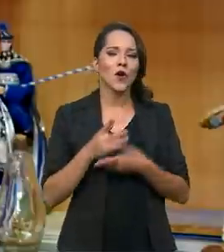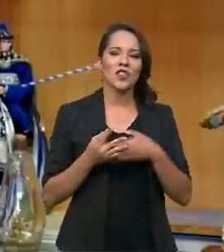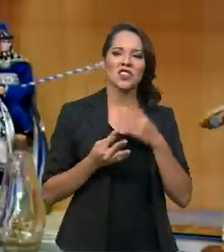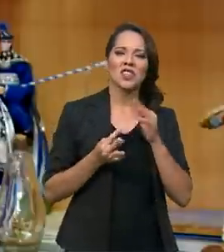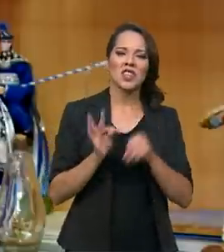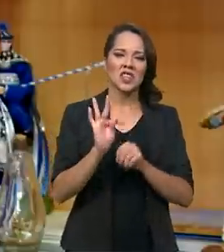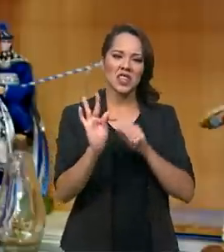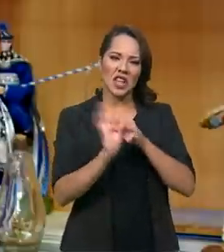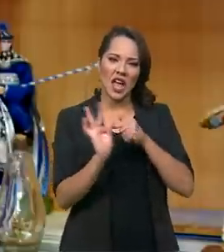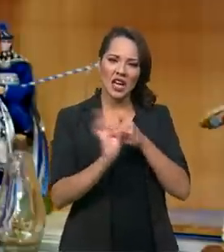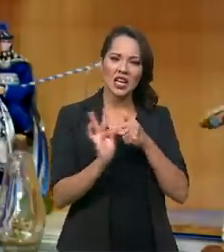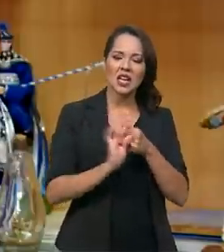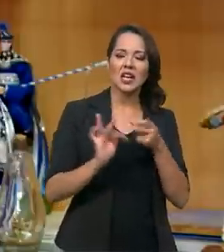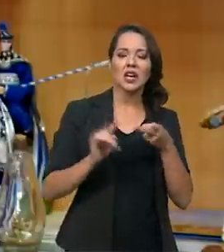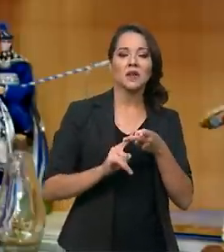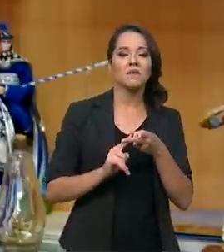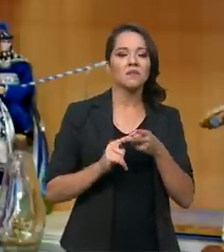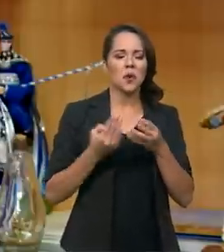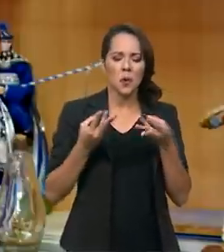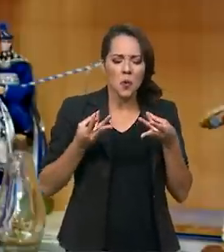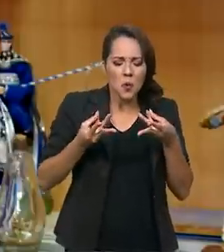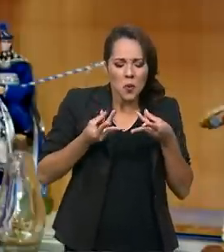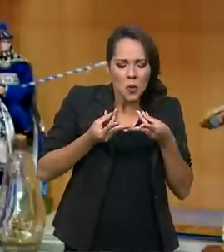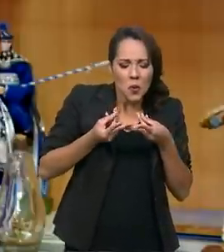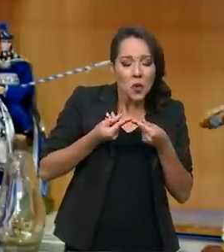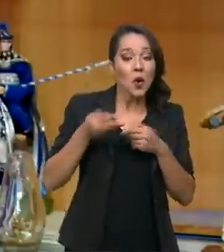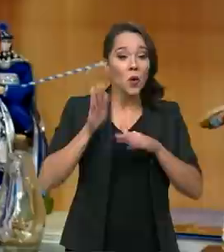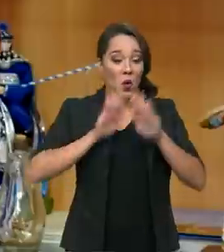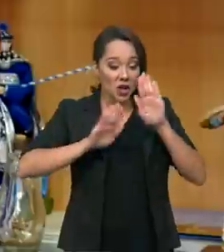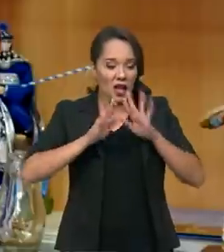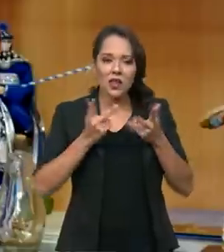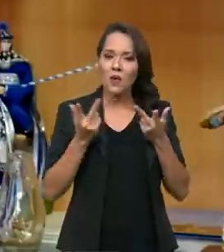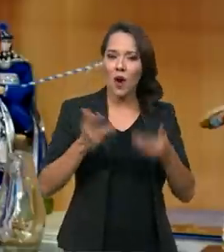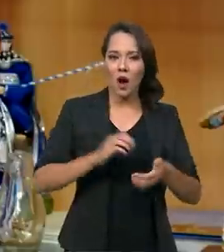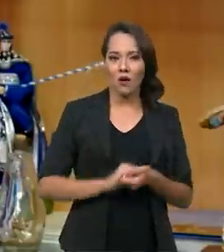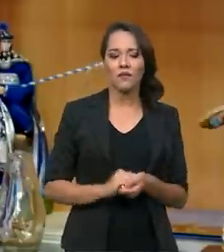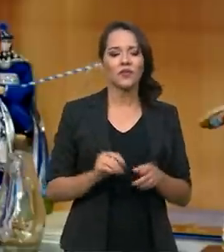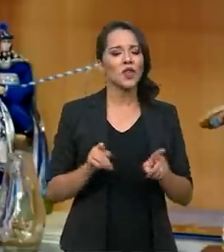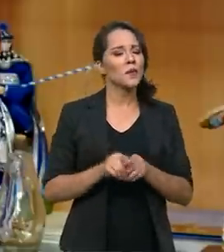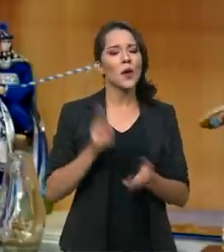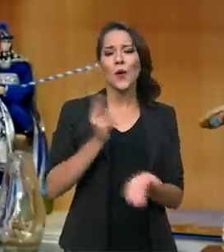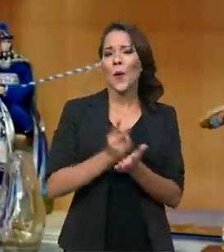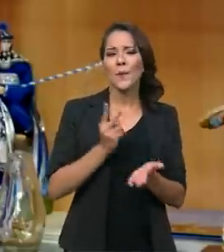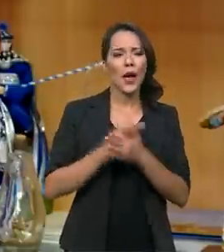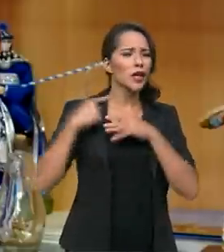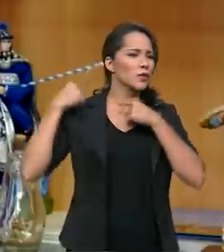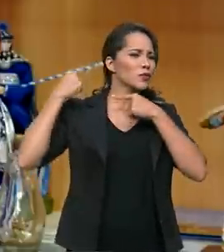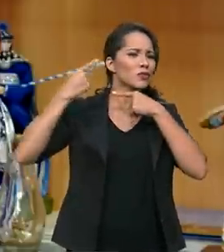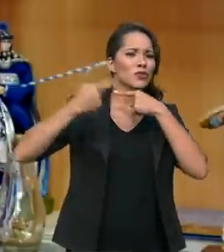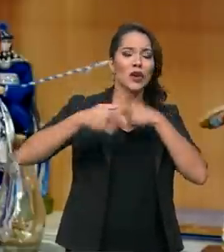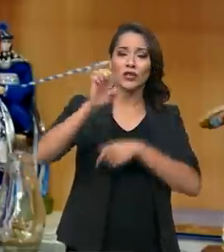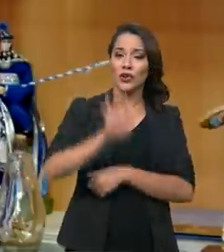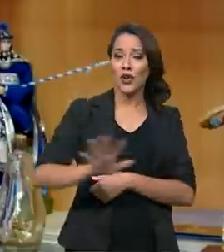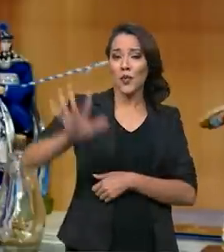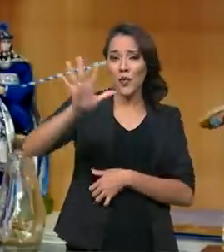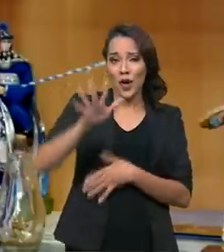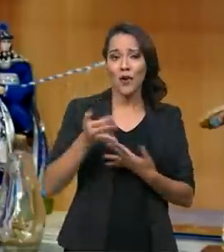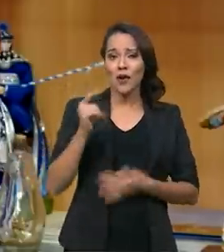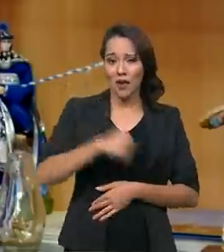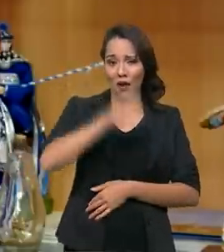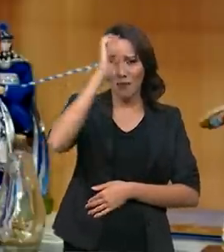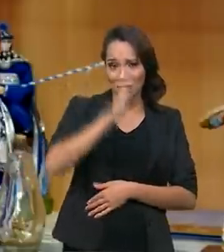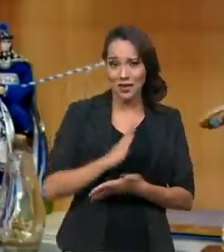mesma tecnicidade com Eu quero comer muito empenho e outra coisa com o joelho um descendente de europeus que são